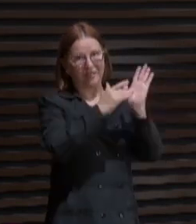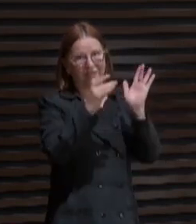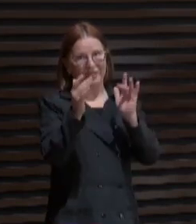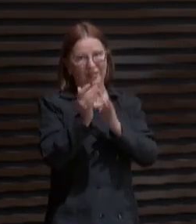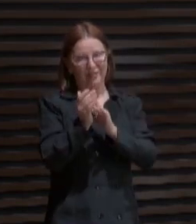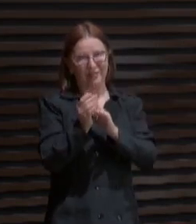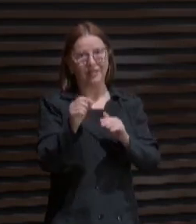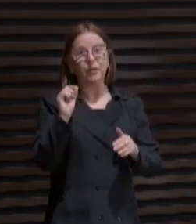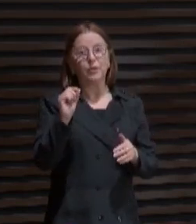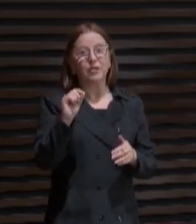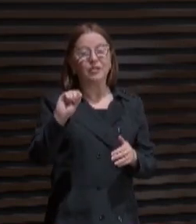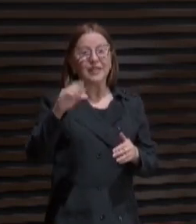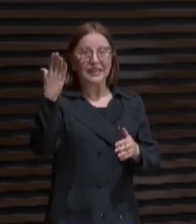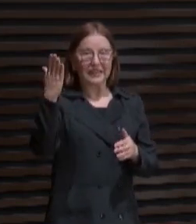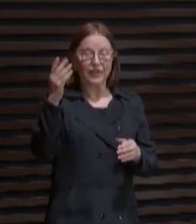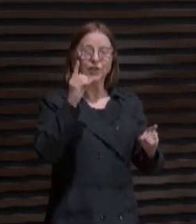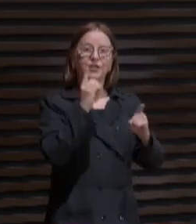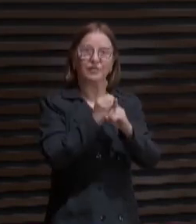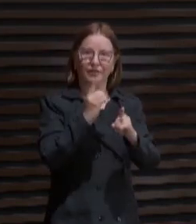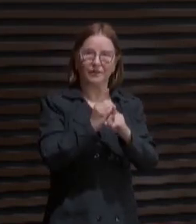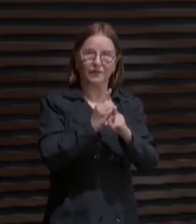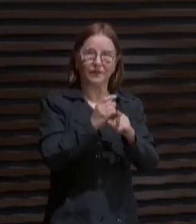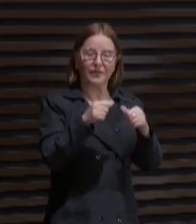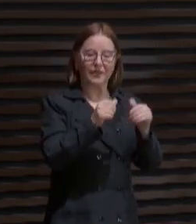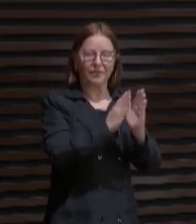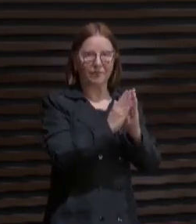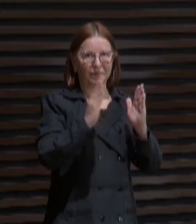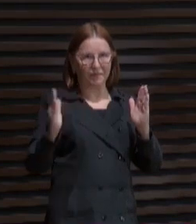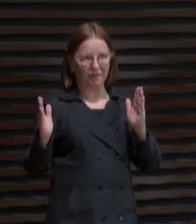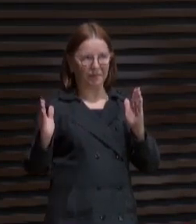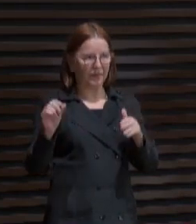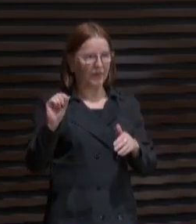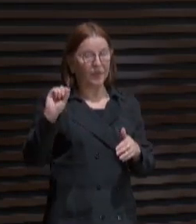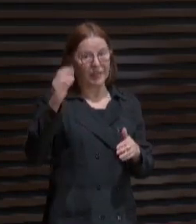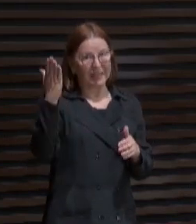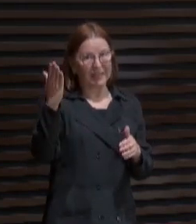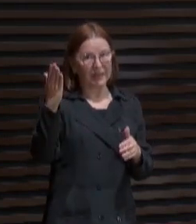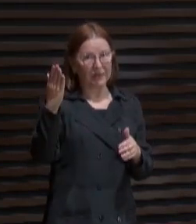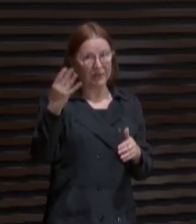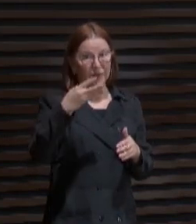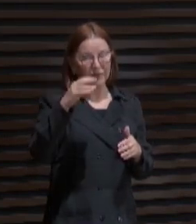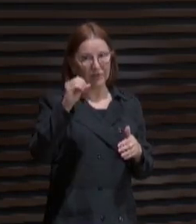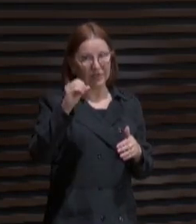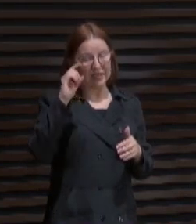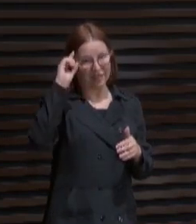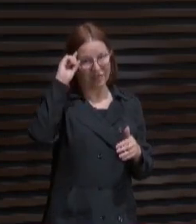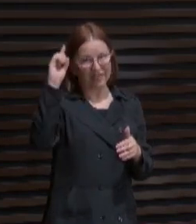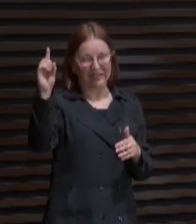se passou com os seus discípulos nesse período? O que aconteceu nesses 40